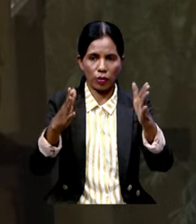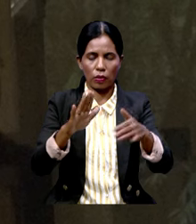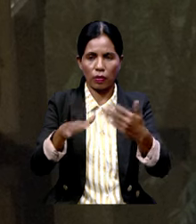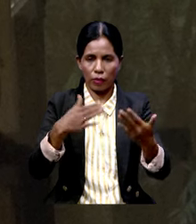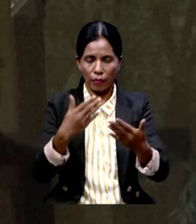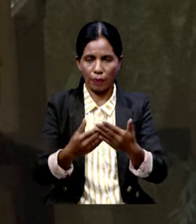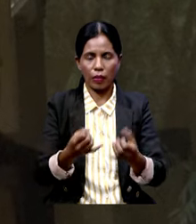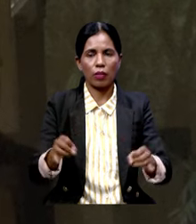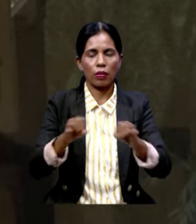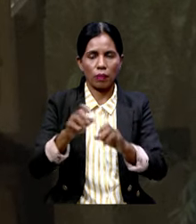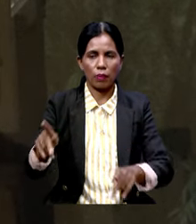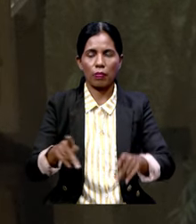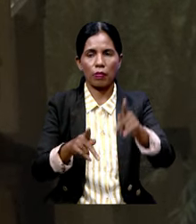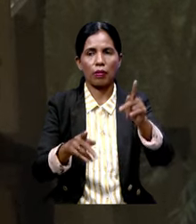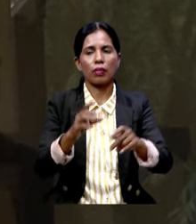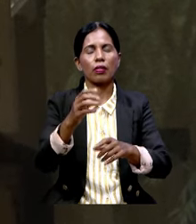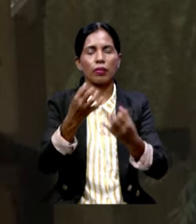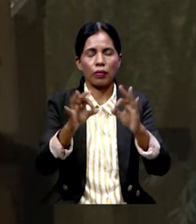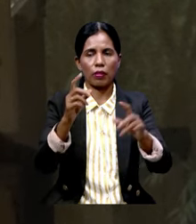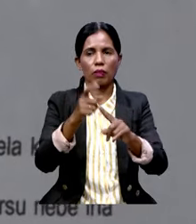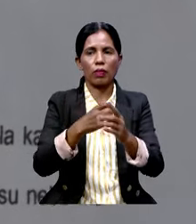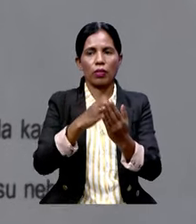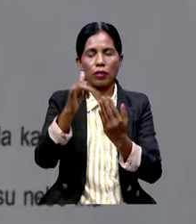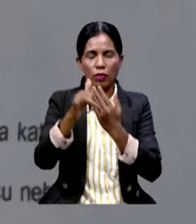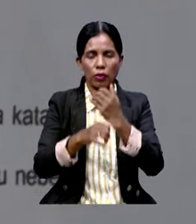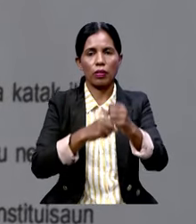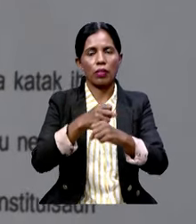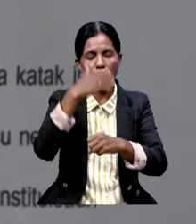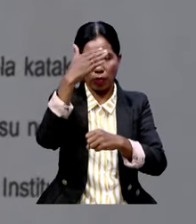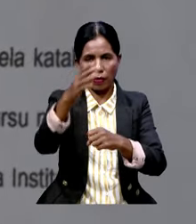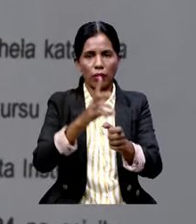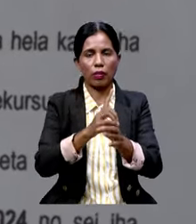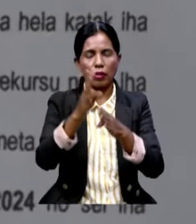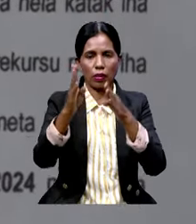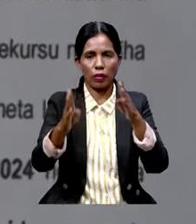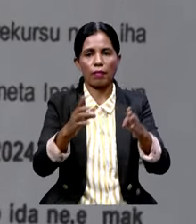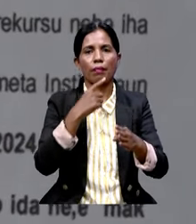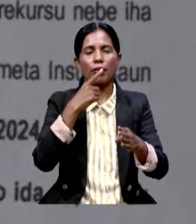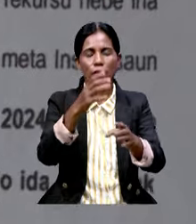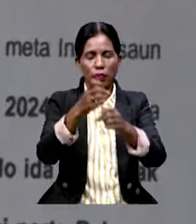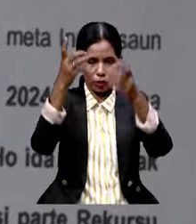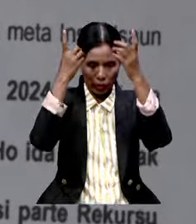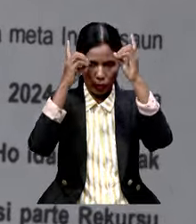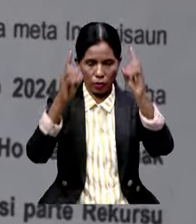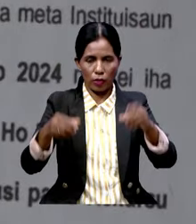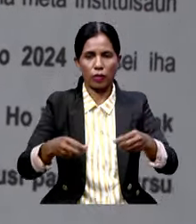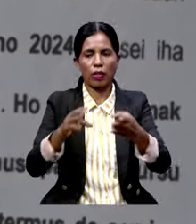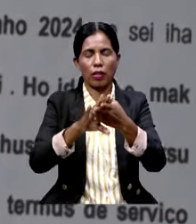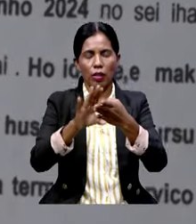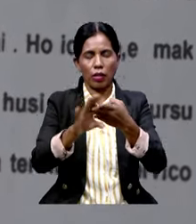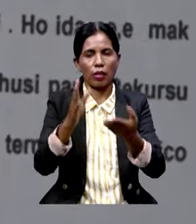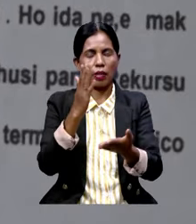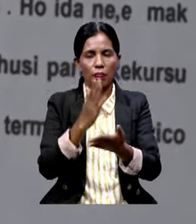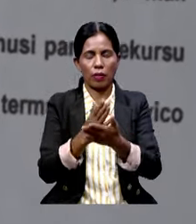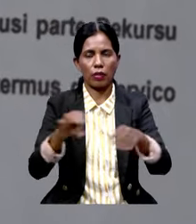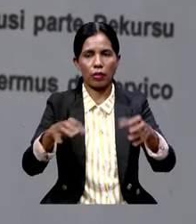e instituto público refere, se termina e fulan junho tinang oin, mas diretor executivo atual, foti decisão, foti fo carta notificação, para